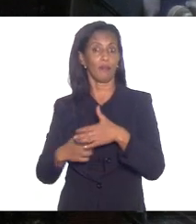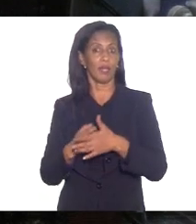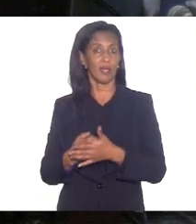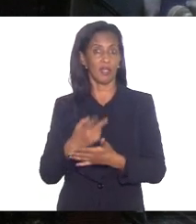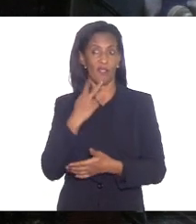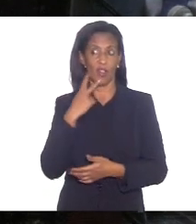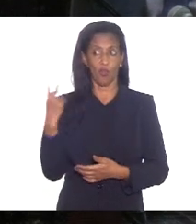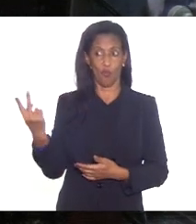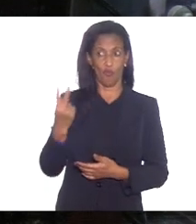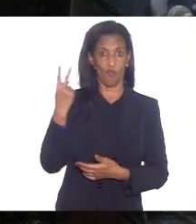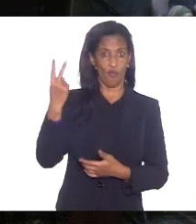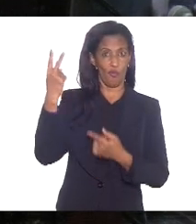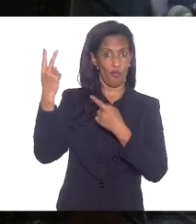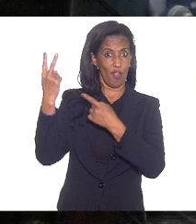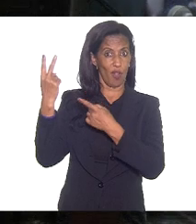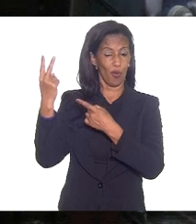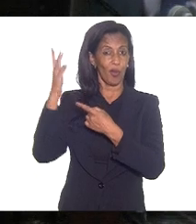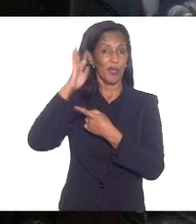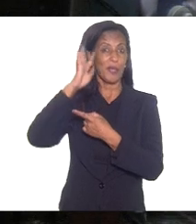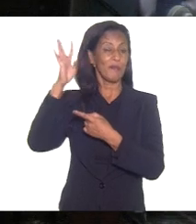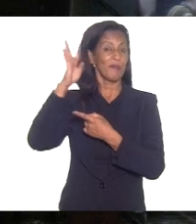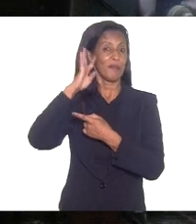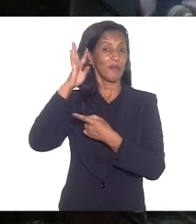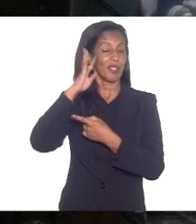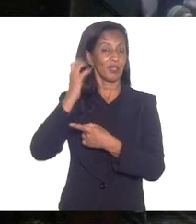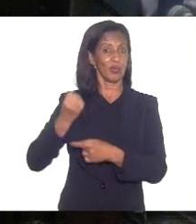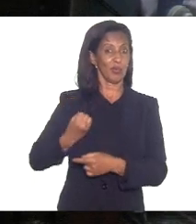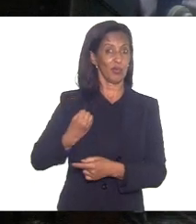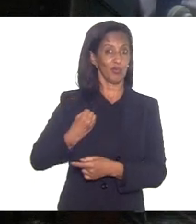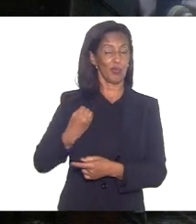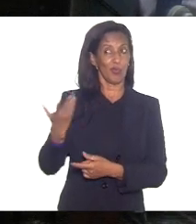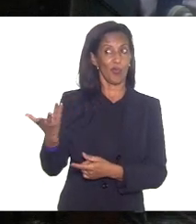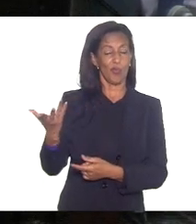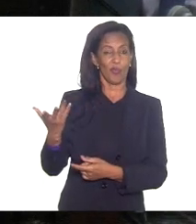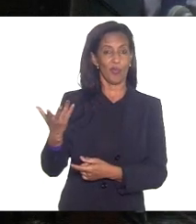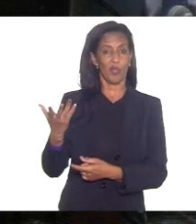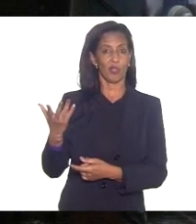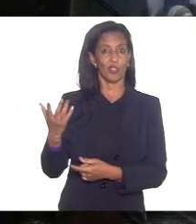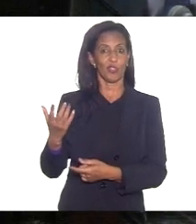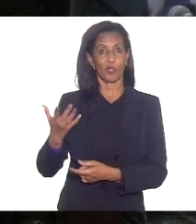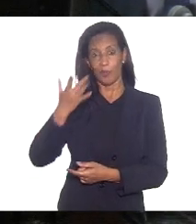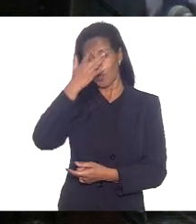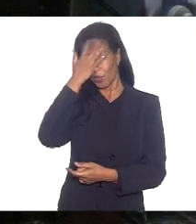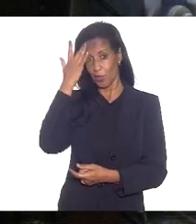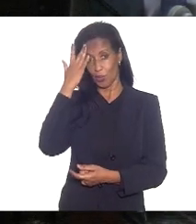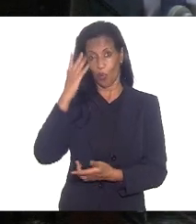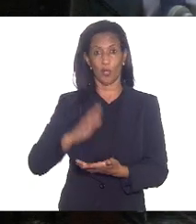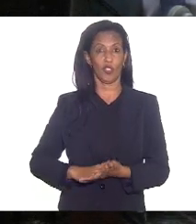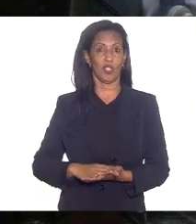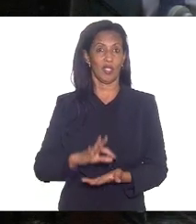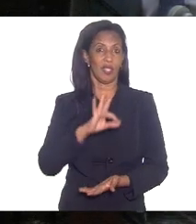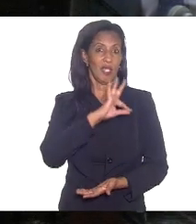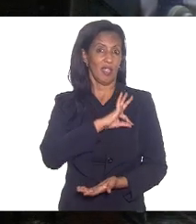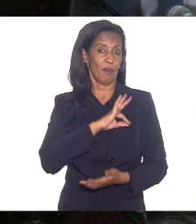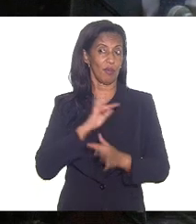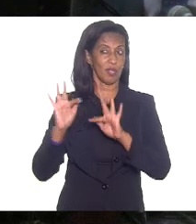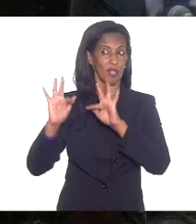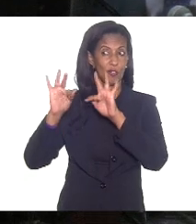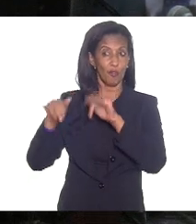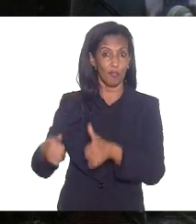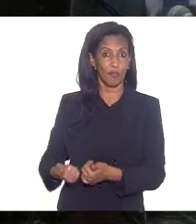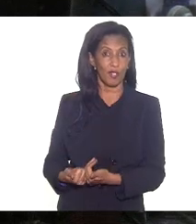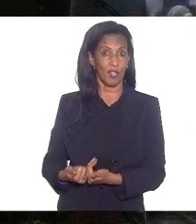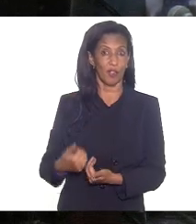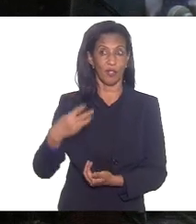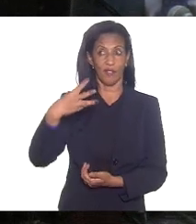um valor imaginando-se um número X de candidatos. E a Polícia Militar, ao final, teve cerca